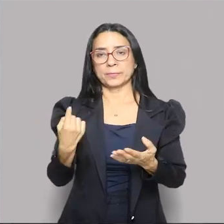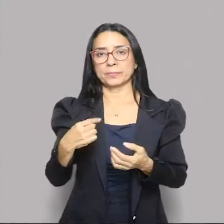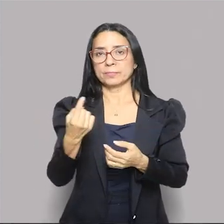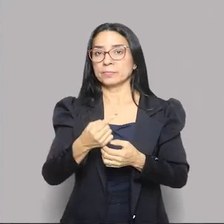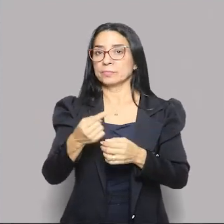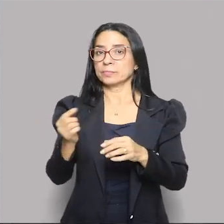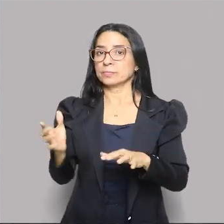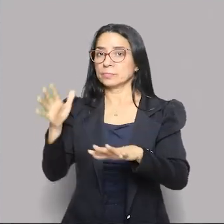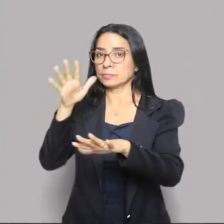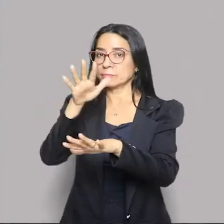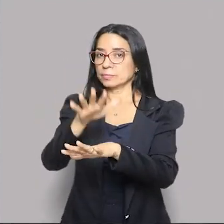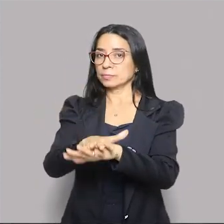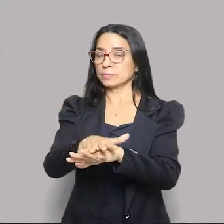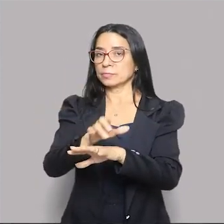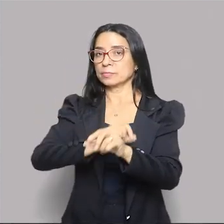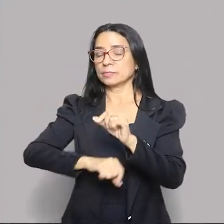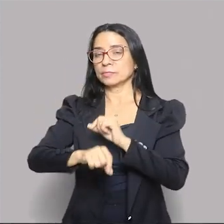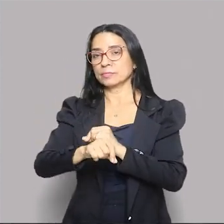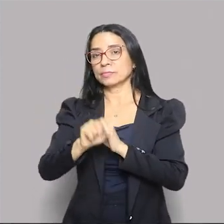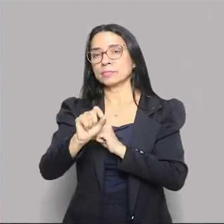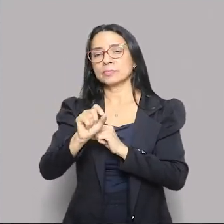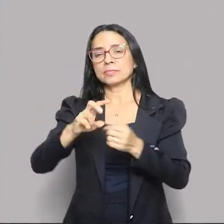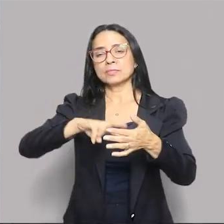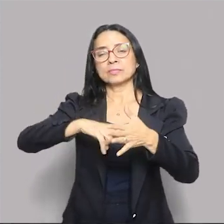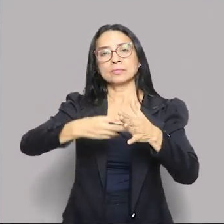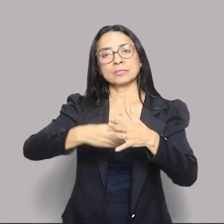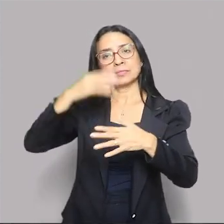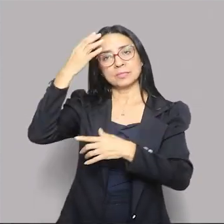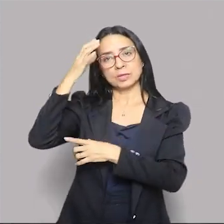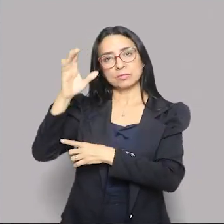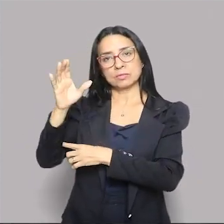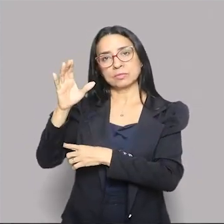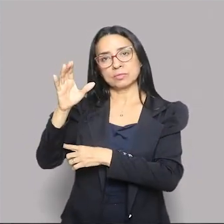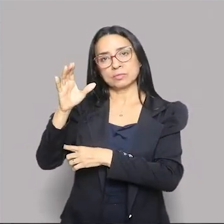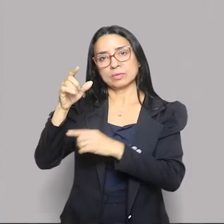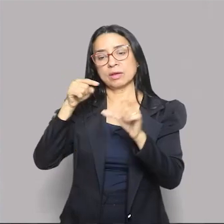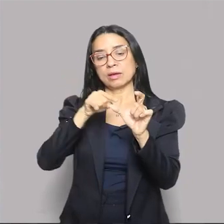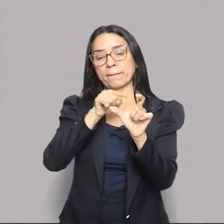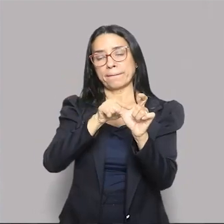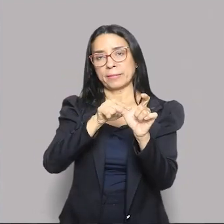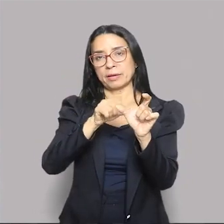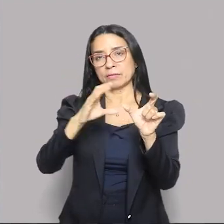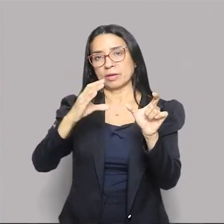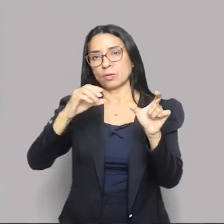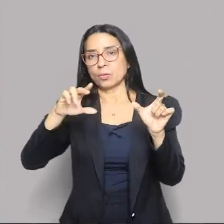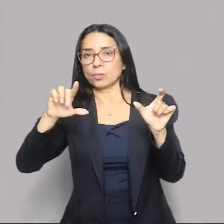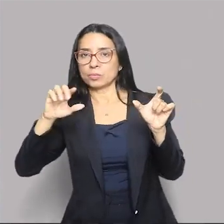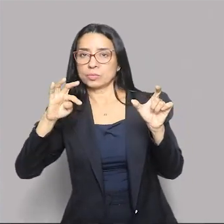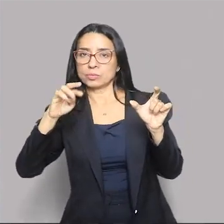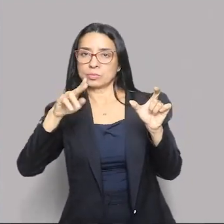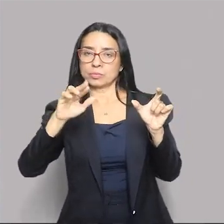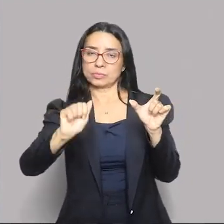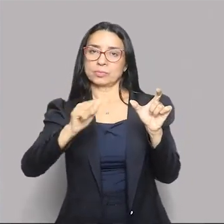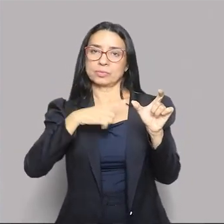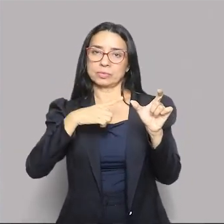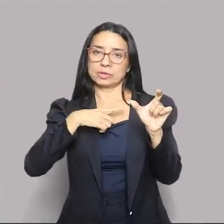estamos inseridos. E isso é cultura. A palavra cultura, a própria raiz da palavra, traz para a gente o sentido de cultivar. Por isso que a